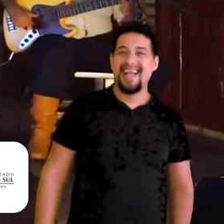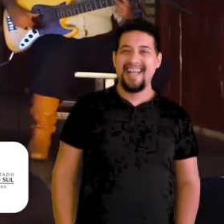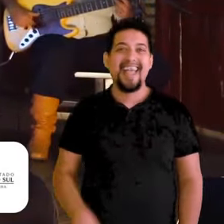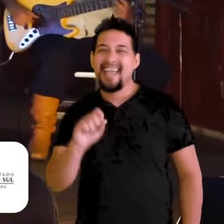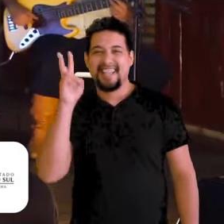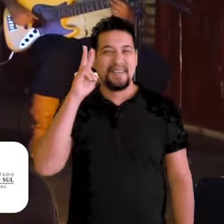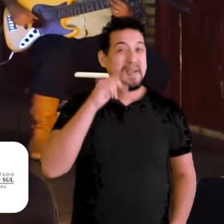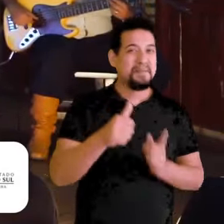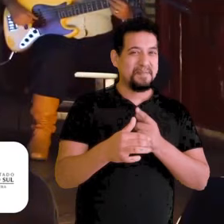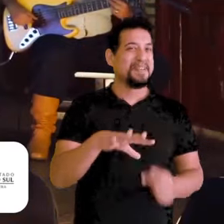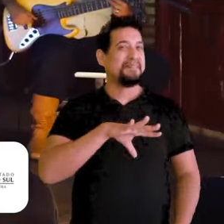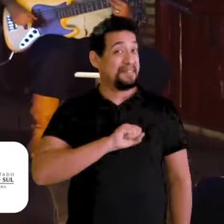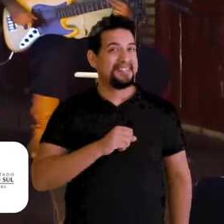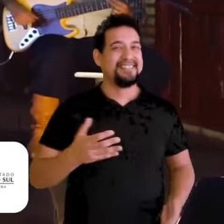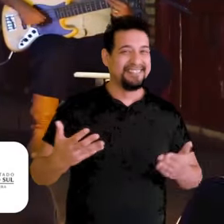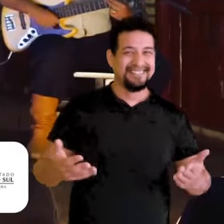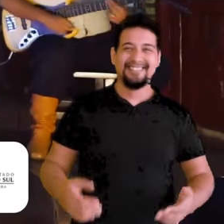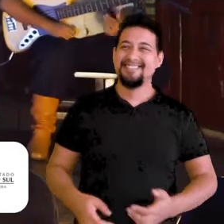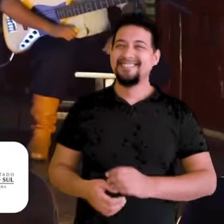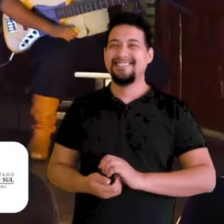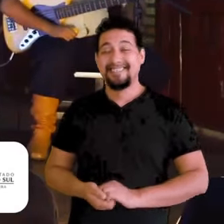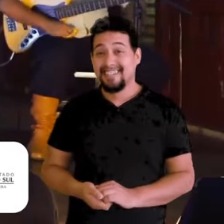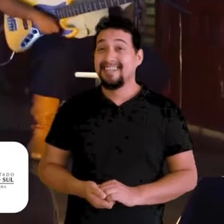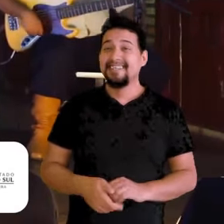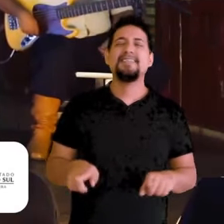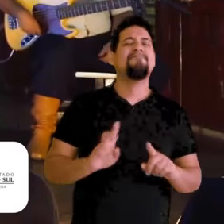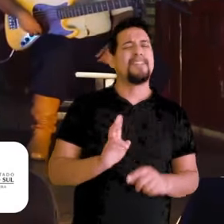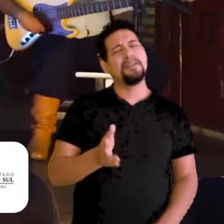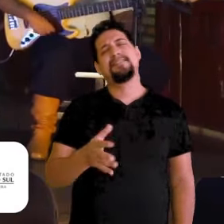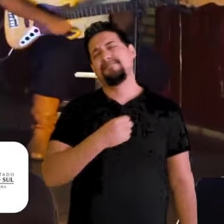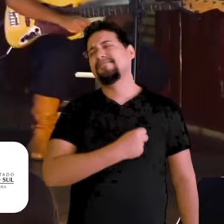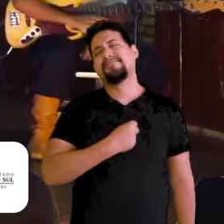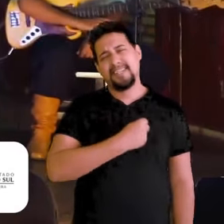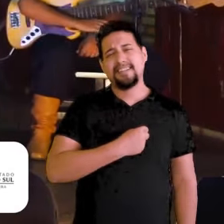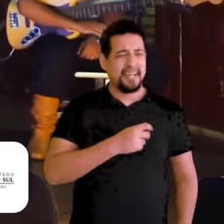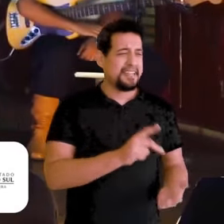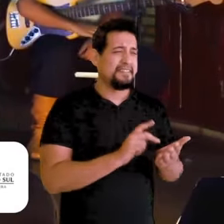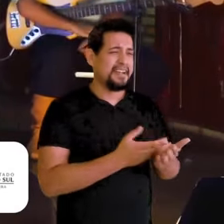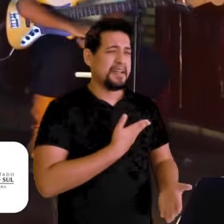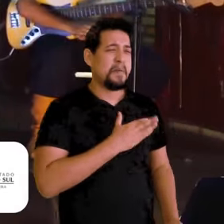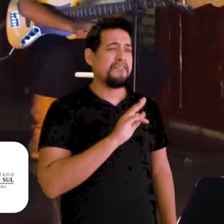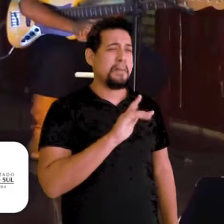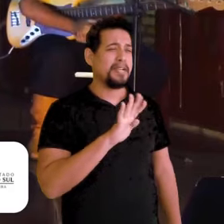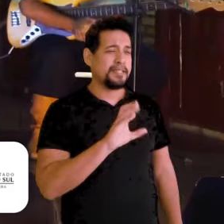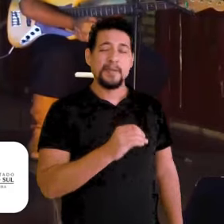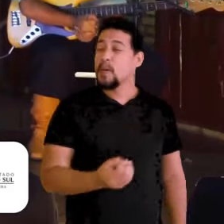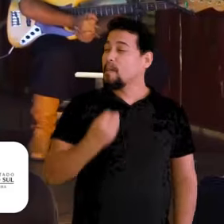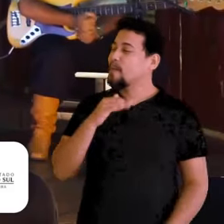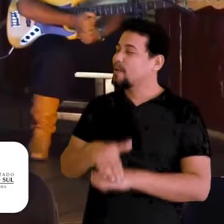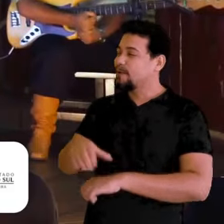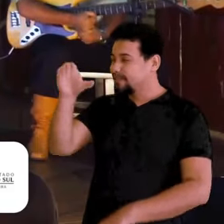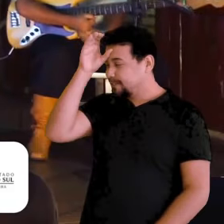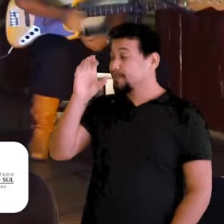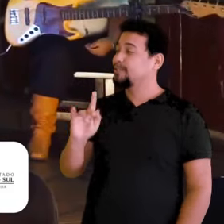amor. E quem que não lembra do primeiro amor? Até uma saudade, né, meu amigo Fabrício? Com certeza, boa noite, tio